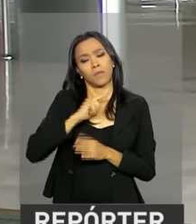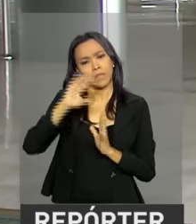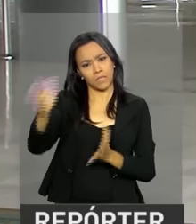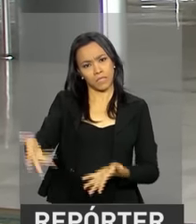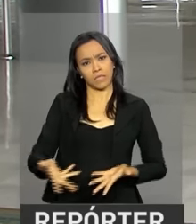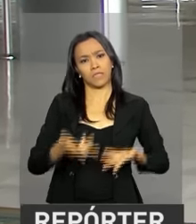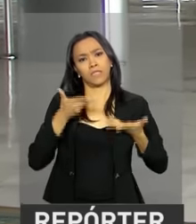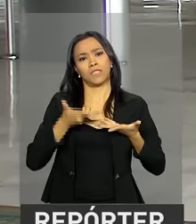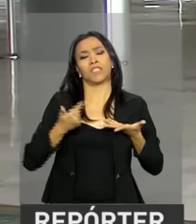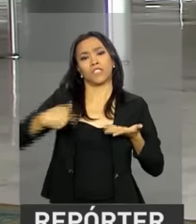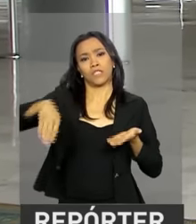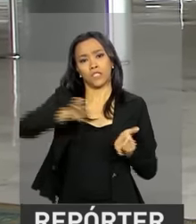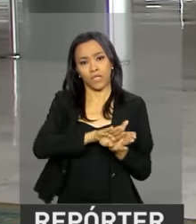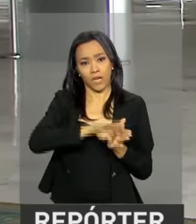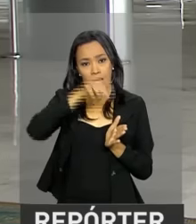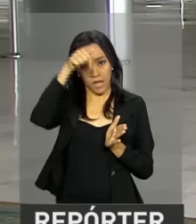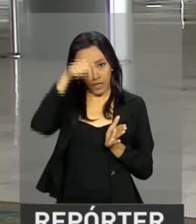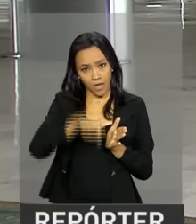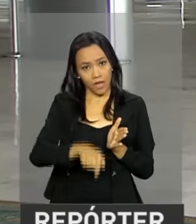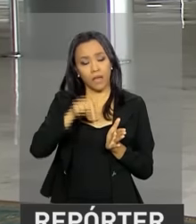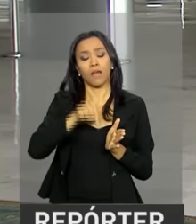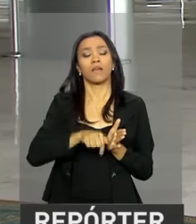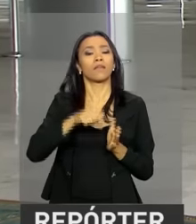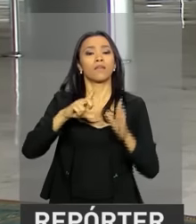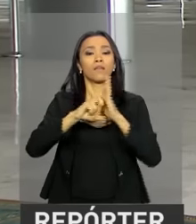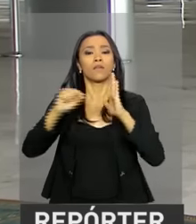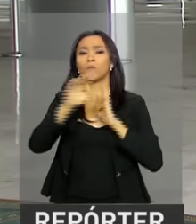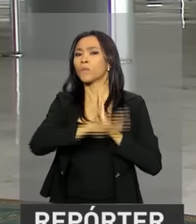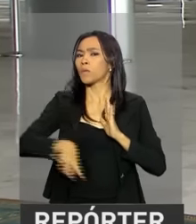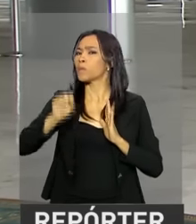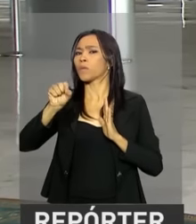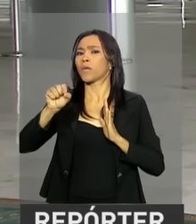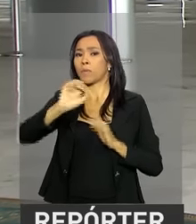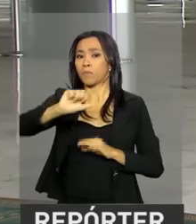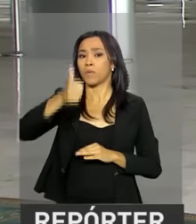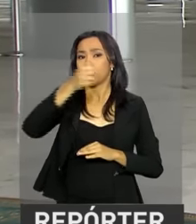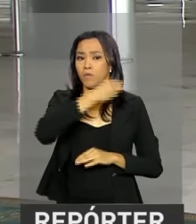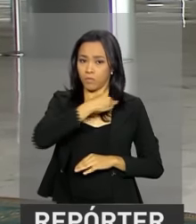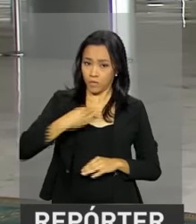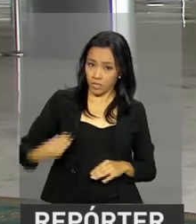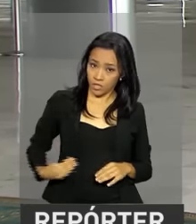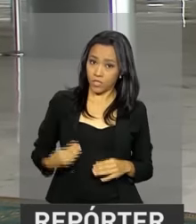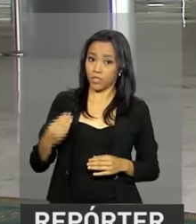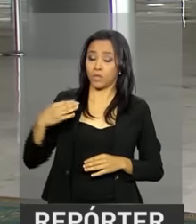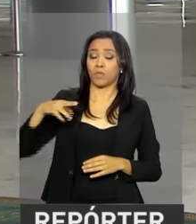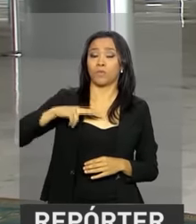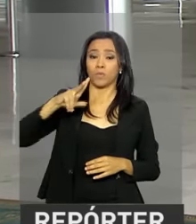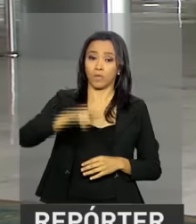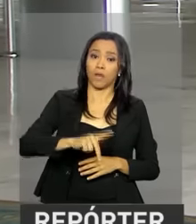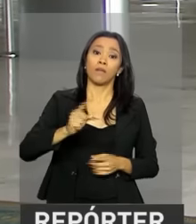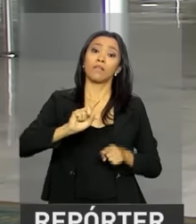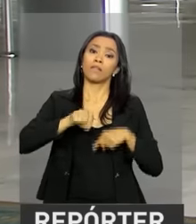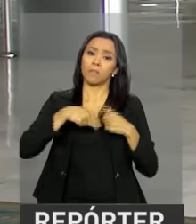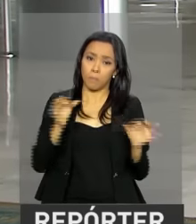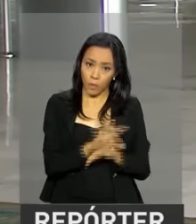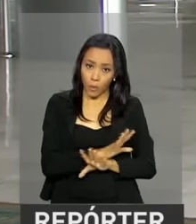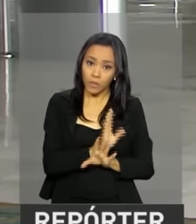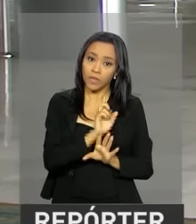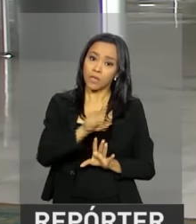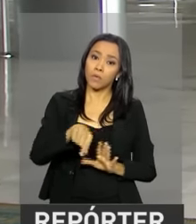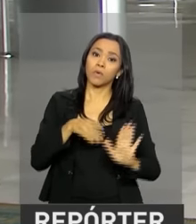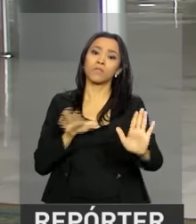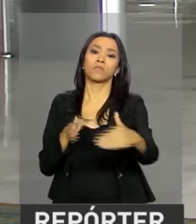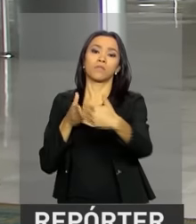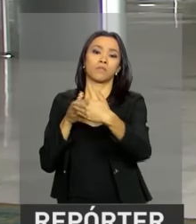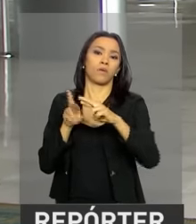oficial de chegada aqui no Palácio do Planalto o primeiro-ministro de Portugal Antônio Costa logo em seguida os dois seguem então para um encontro privado